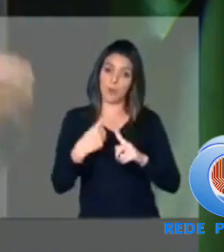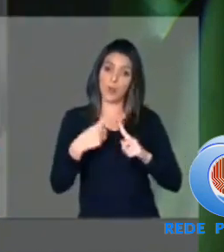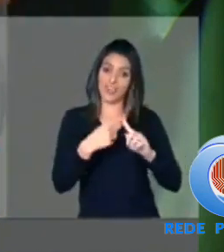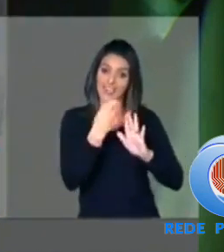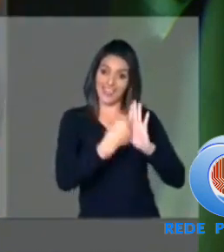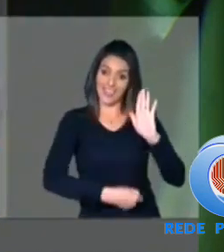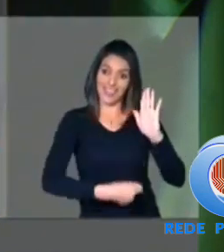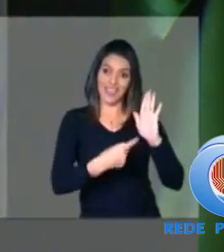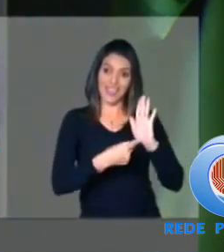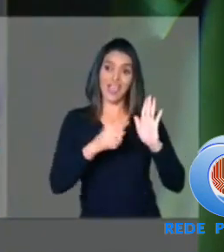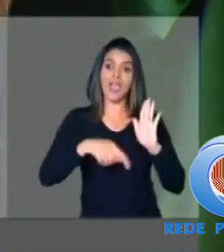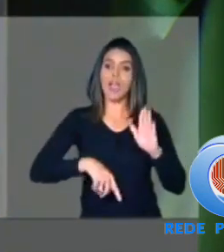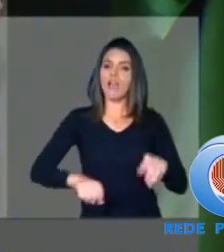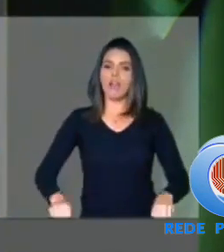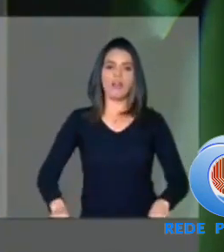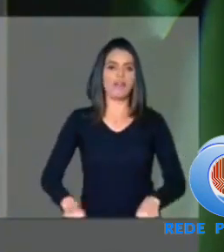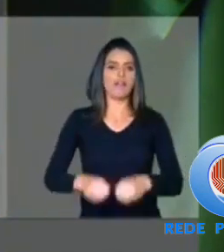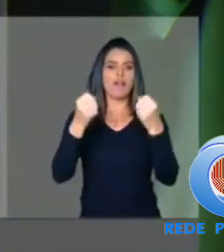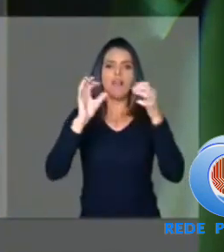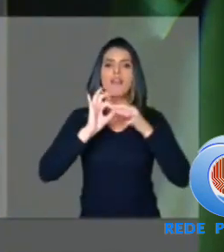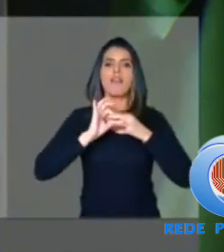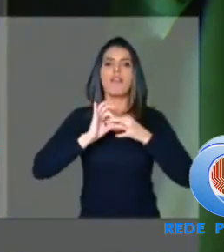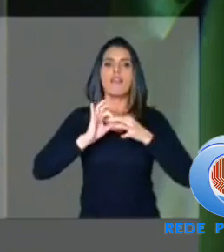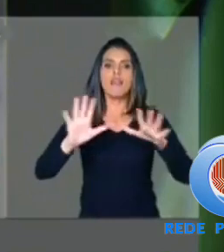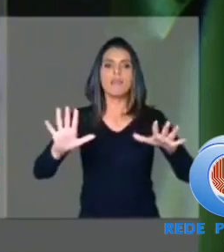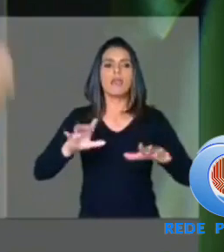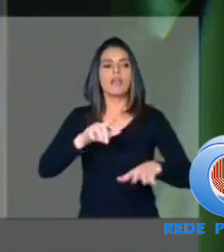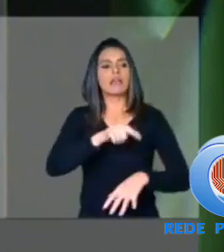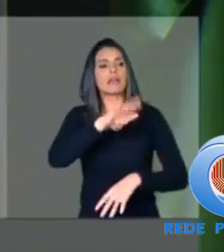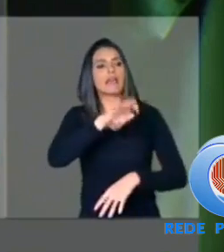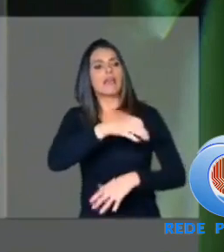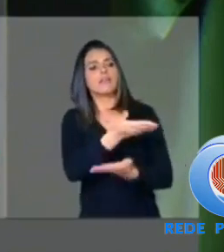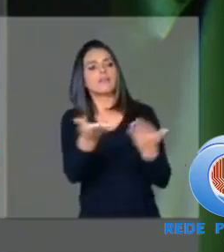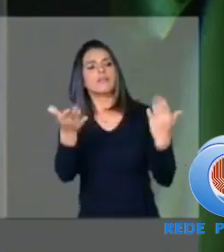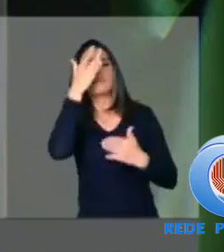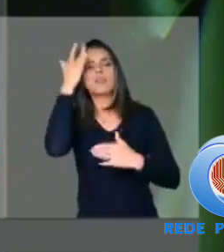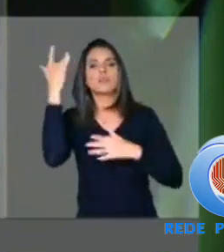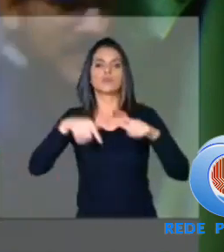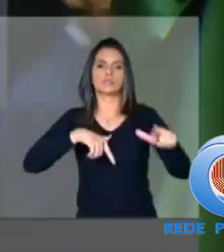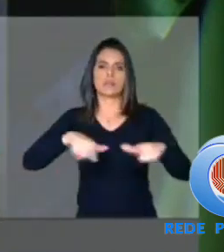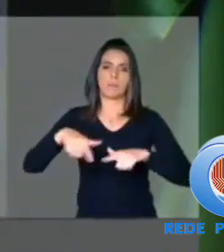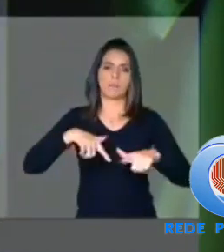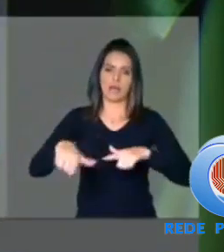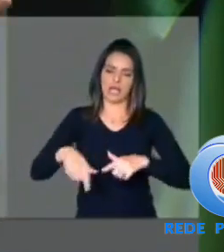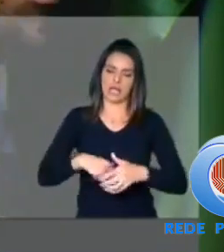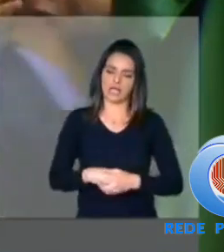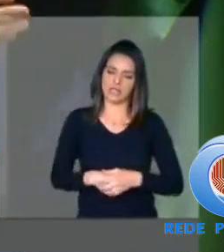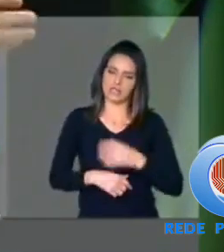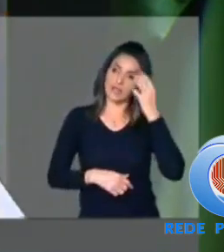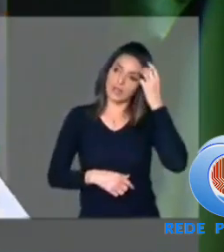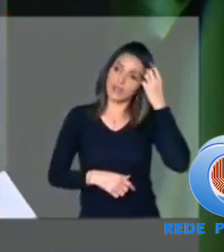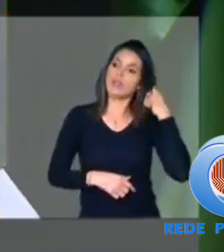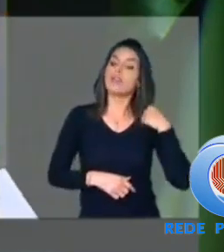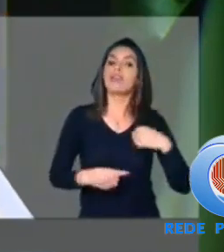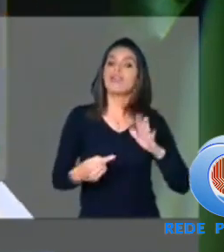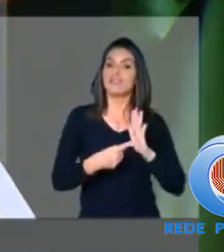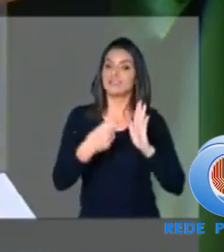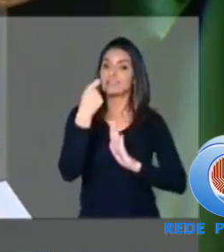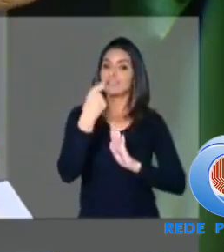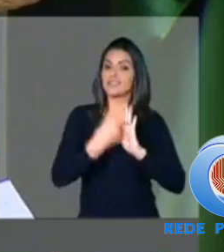realidade, rompe com a liberdade de quem trabalha. Isto aqui força